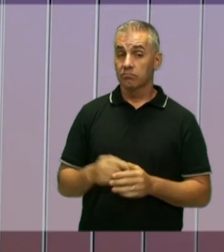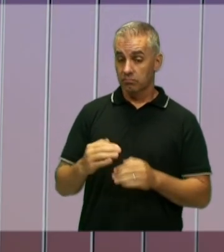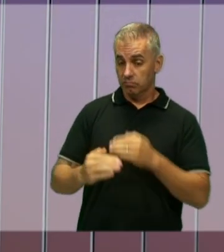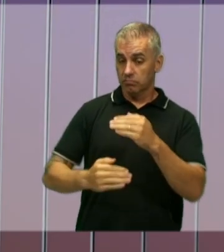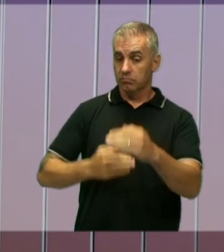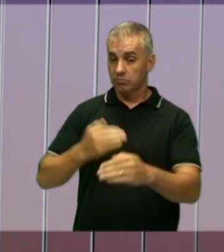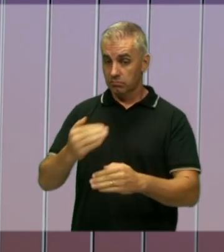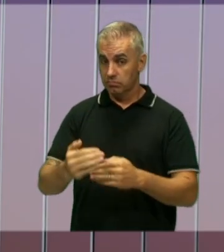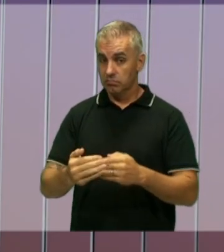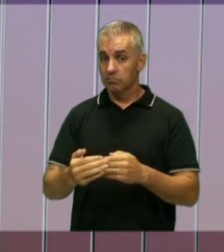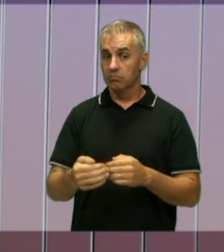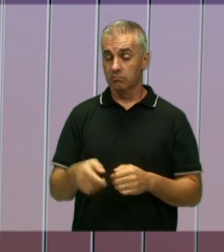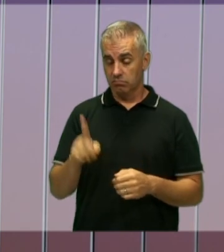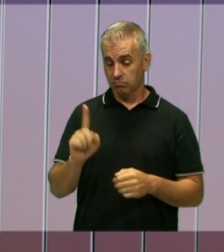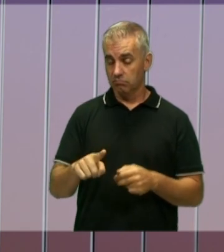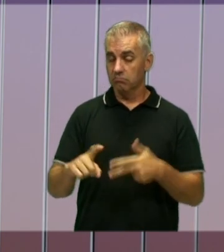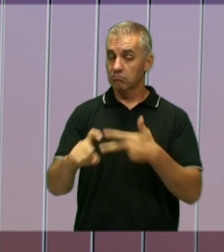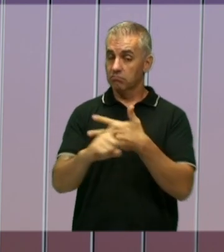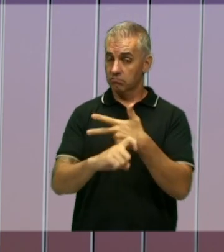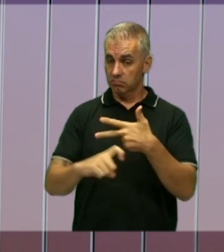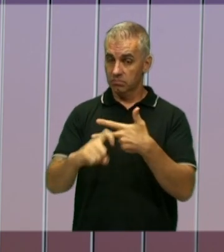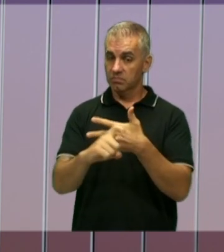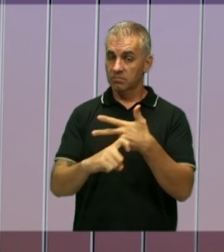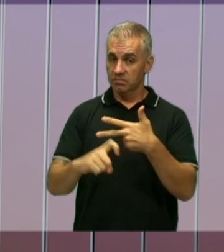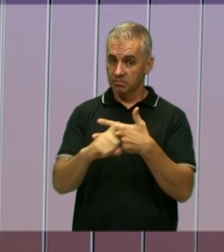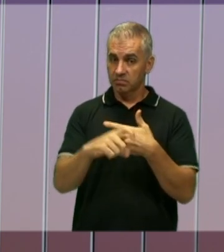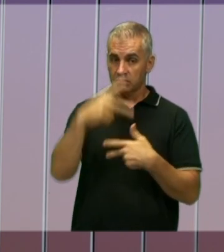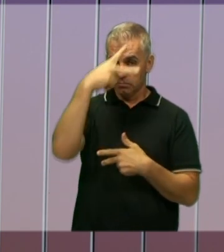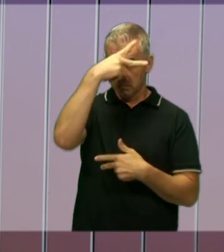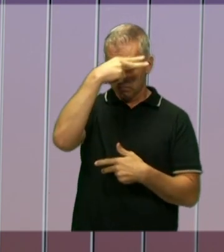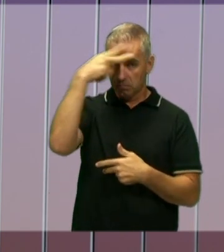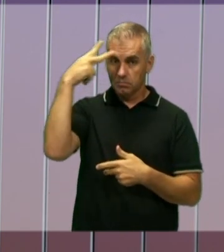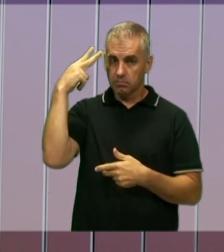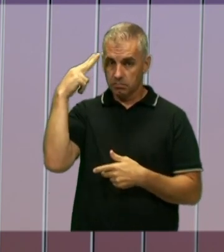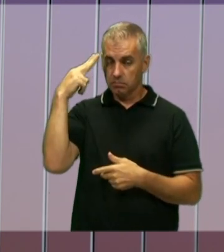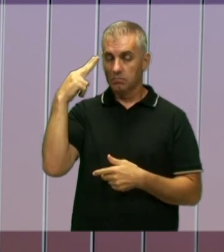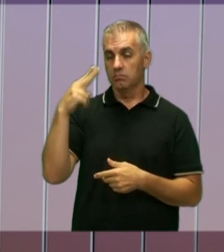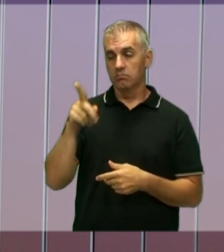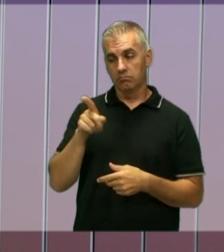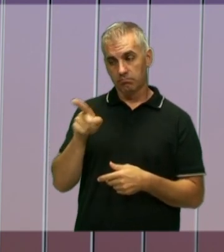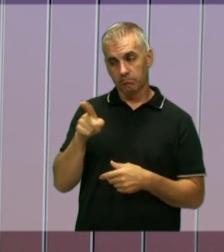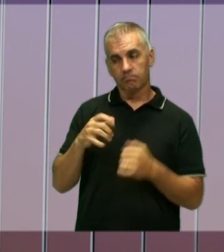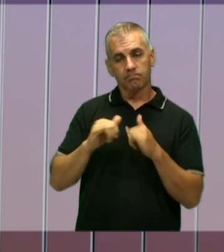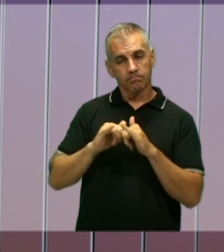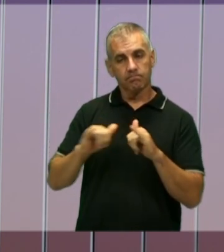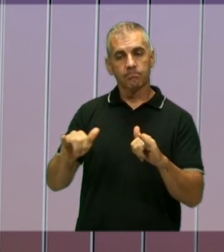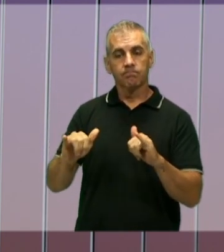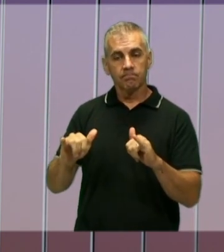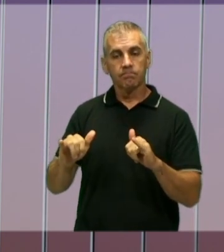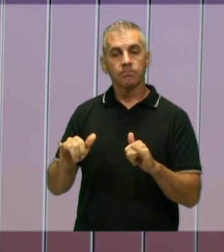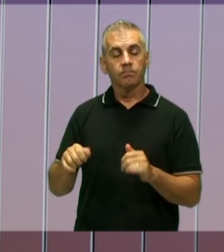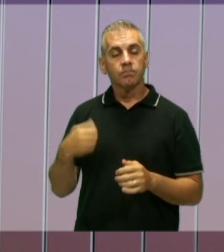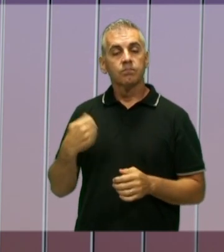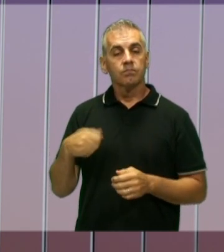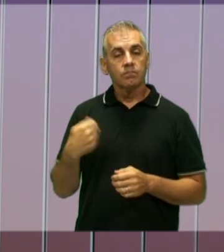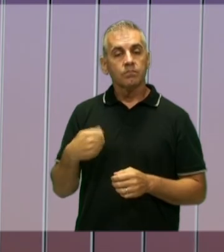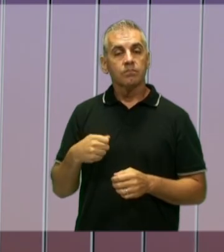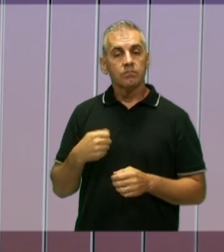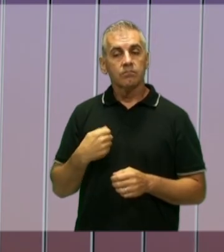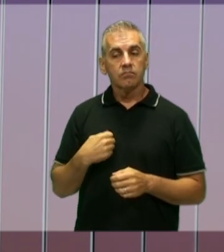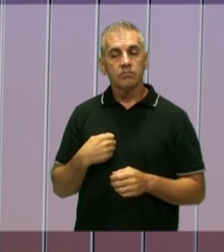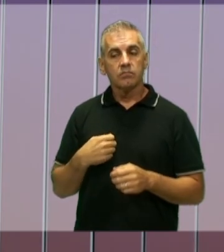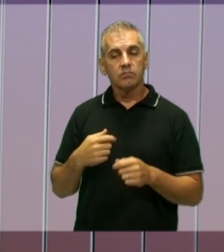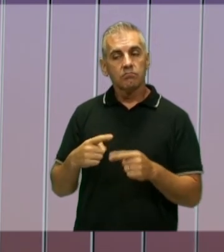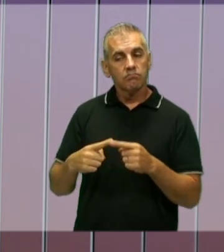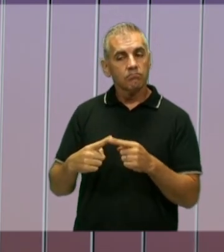acessar o executivo. O próximo passo é uma linha direta do prefeito. O prefeito vai tomar ali as ações necessárias para coibir essa